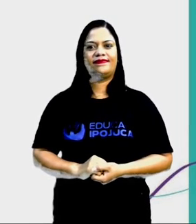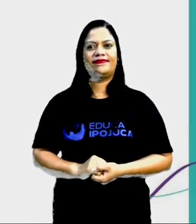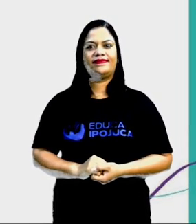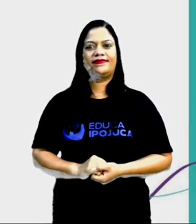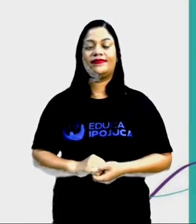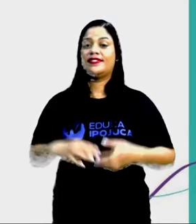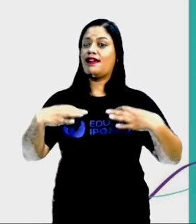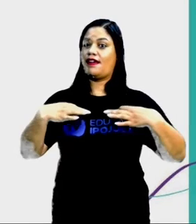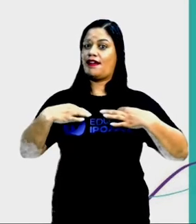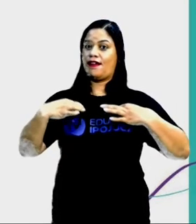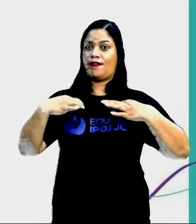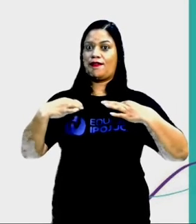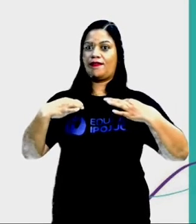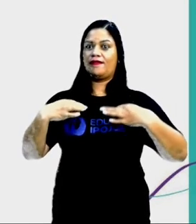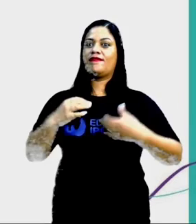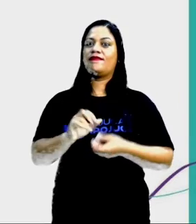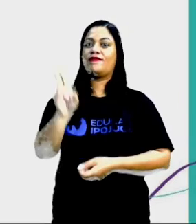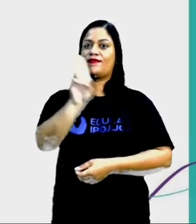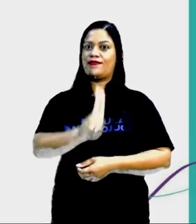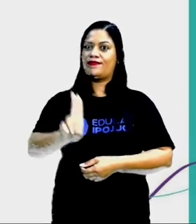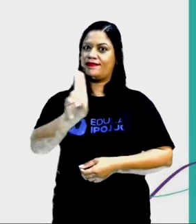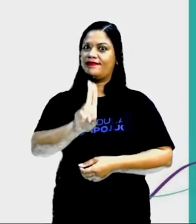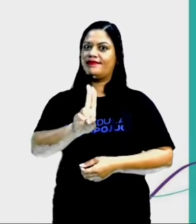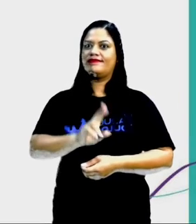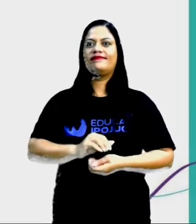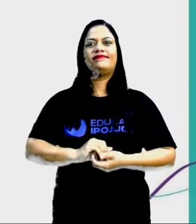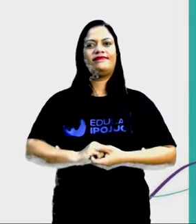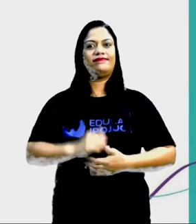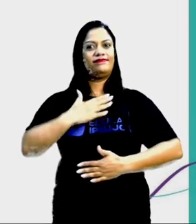A roupa serve para vestir.